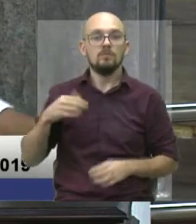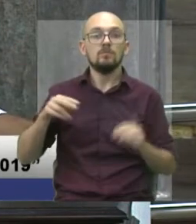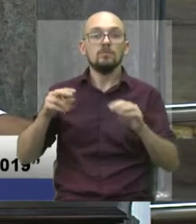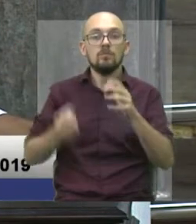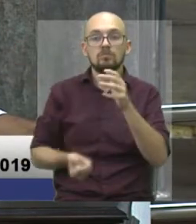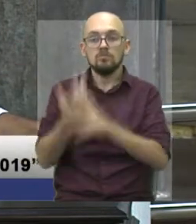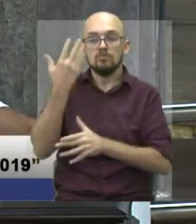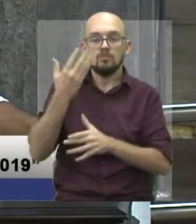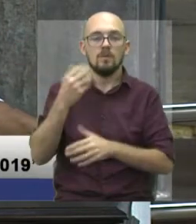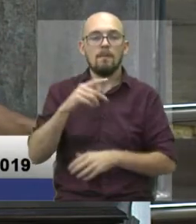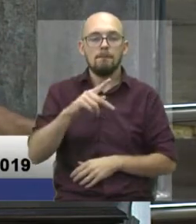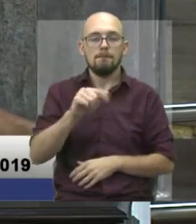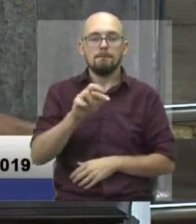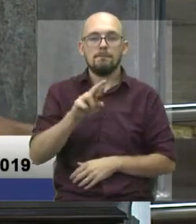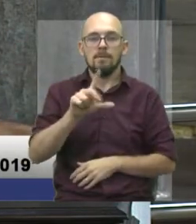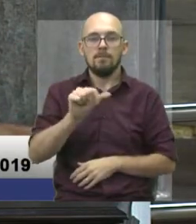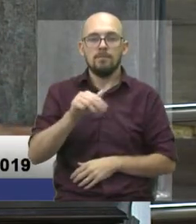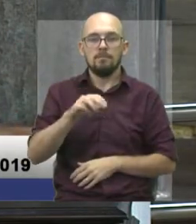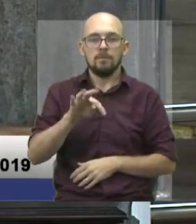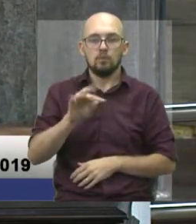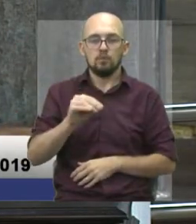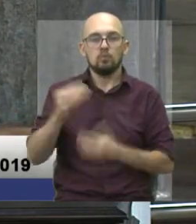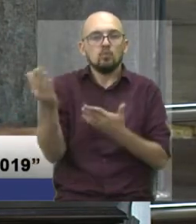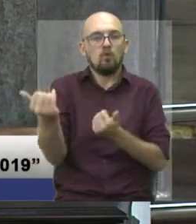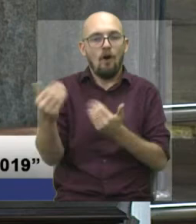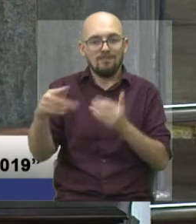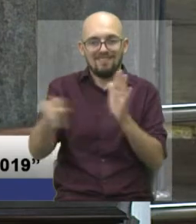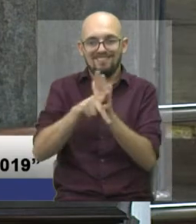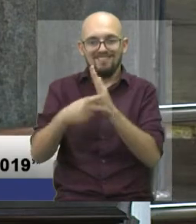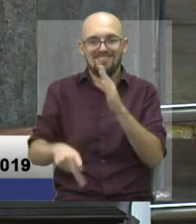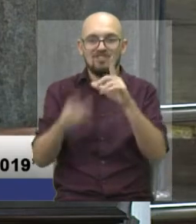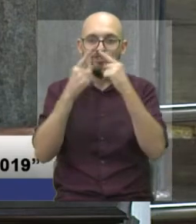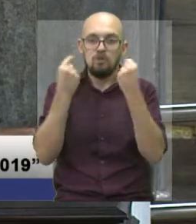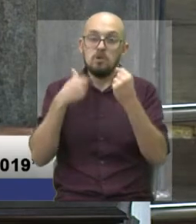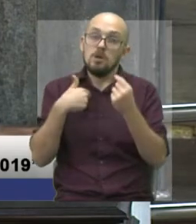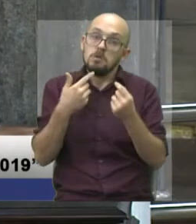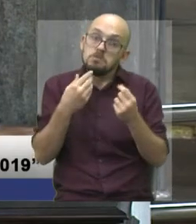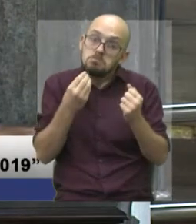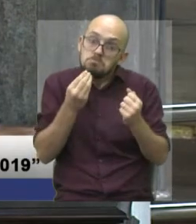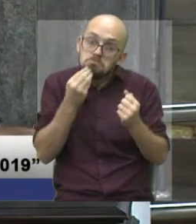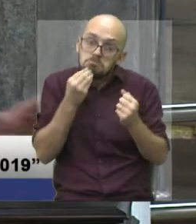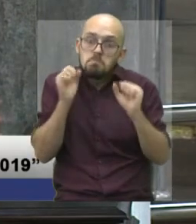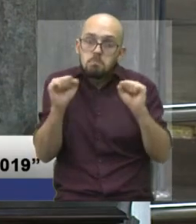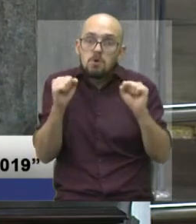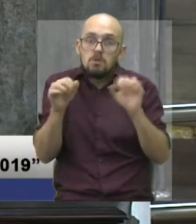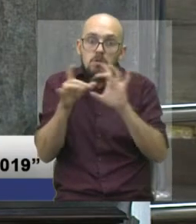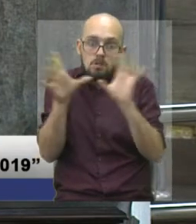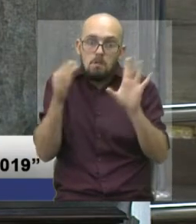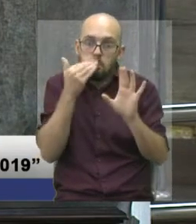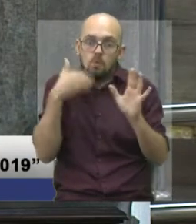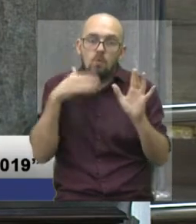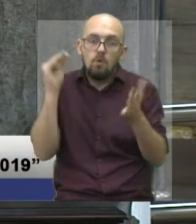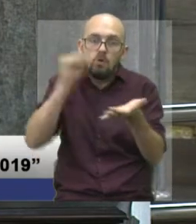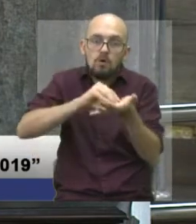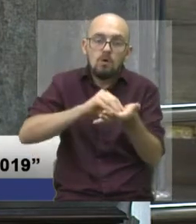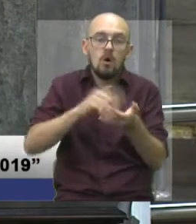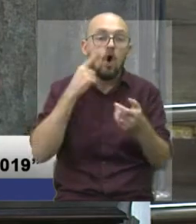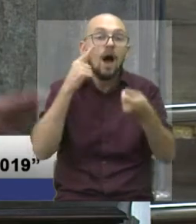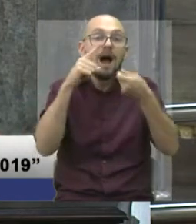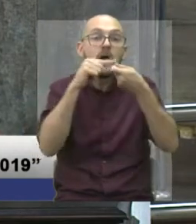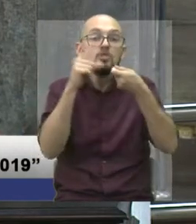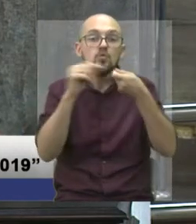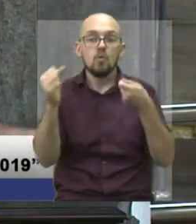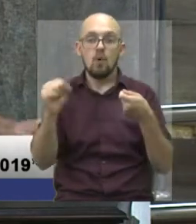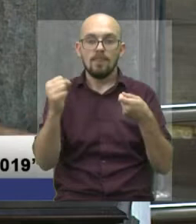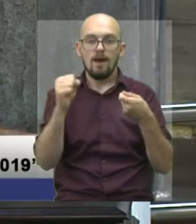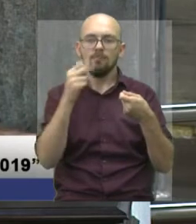criando o Parlamento Jovem Jauense. E aí eu queria fazer uma proposição, se o senhor me permite. Né? No artigo 8º, se eu não me engano,